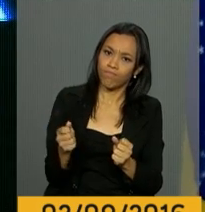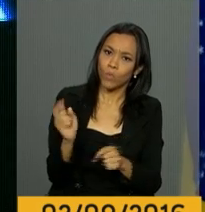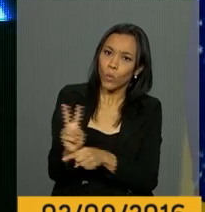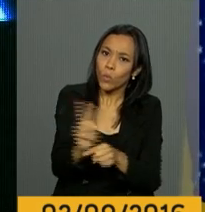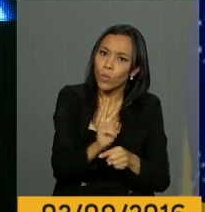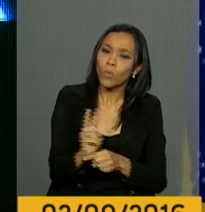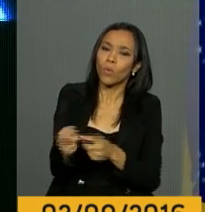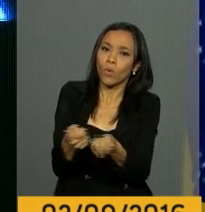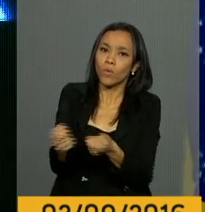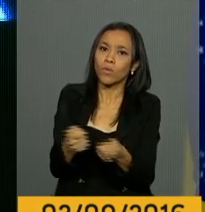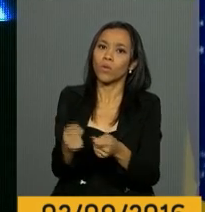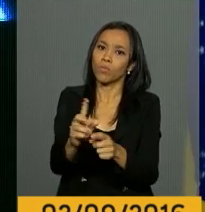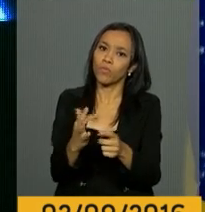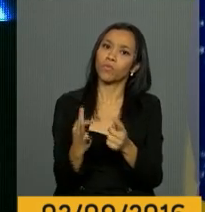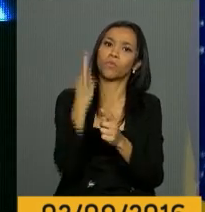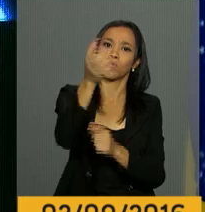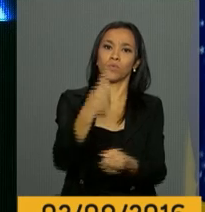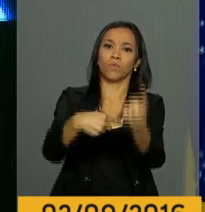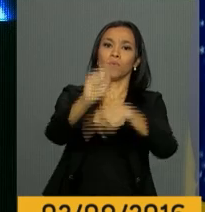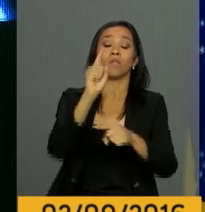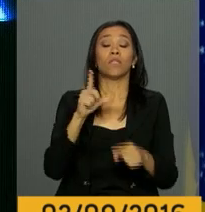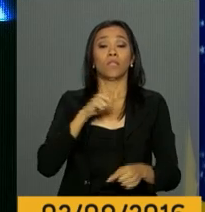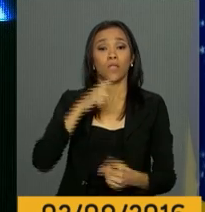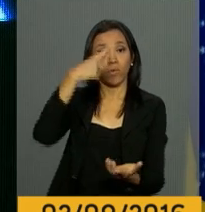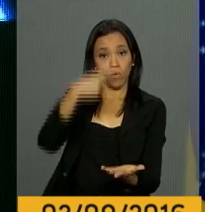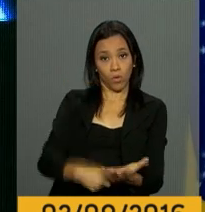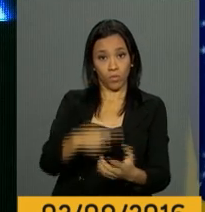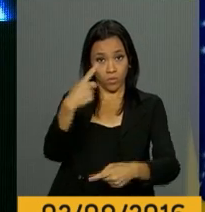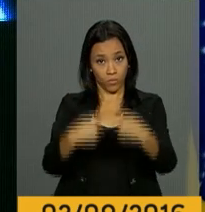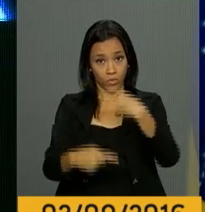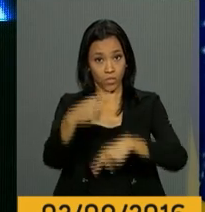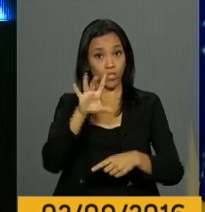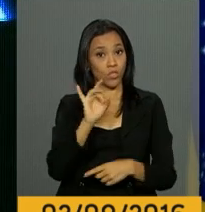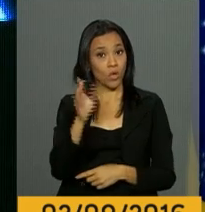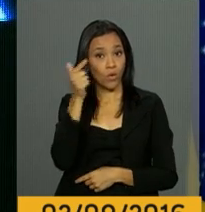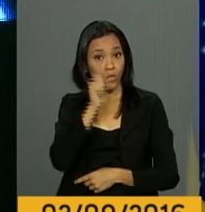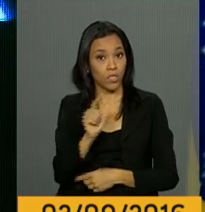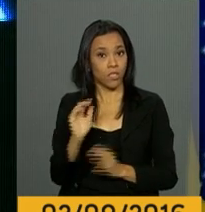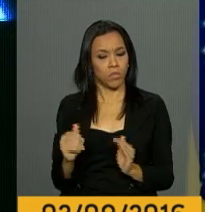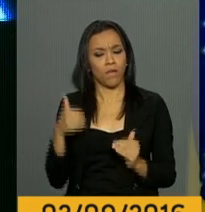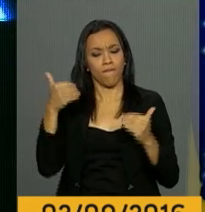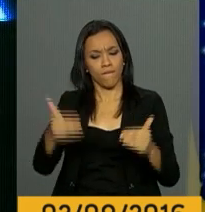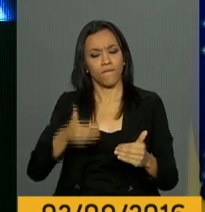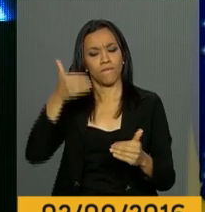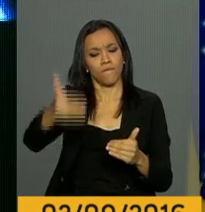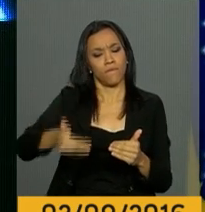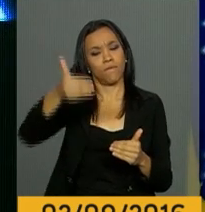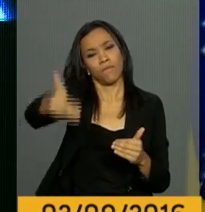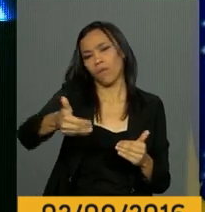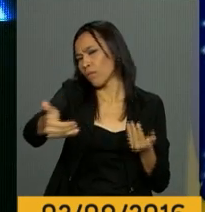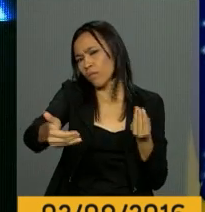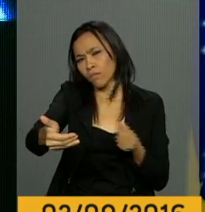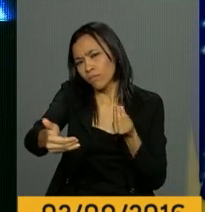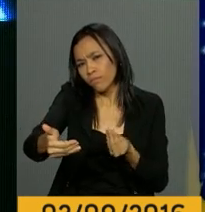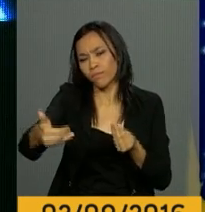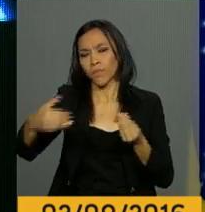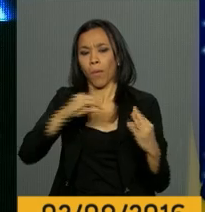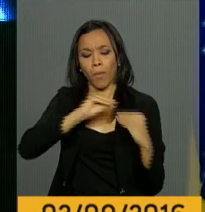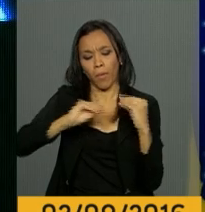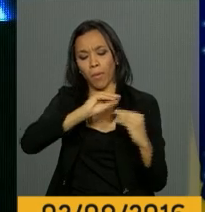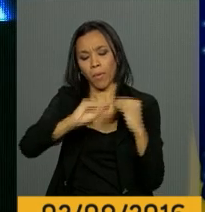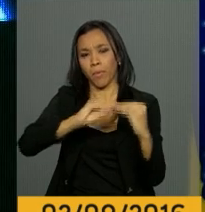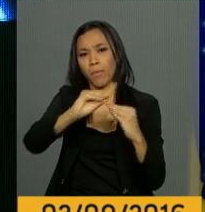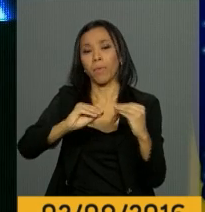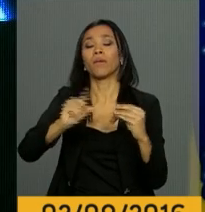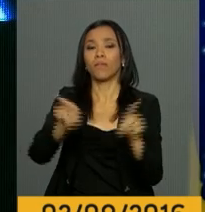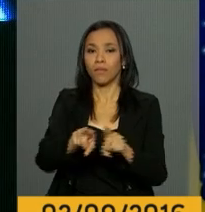social. Responsabilidade política, porque só avançaremos pelo diálogo e pela união,